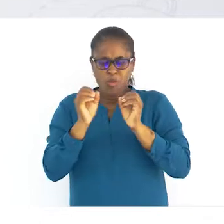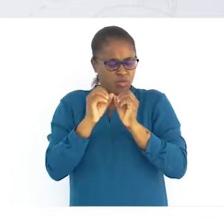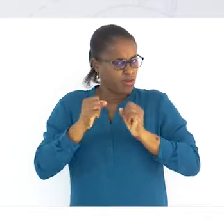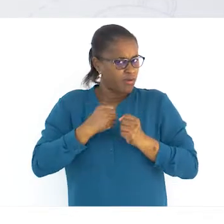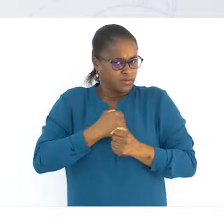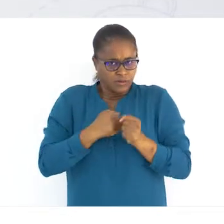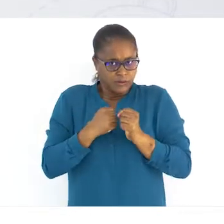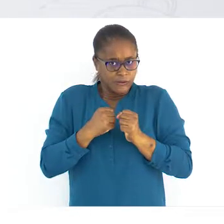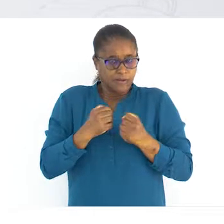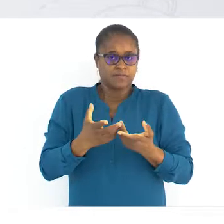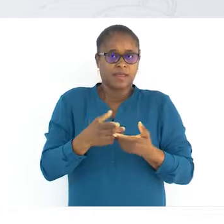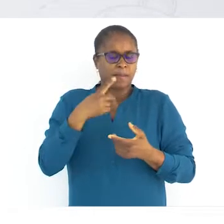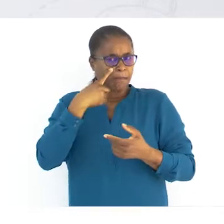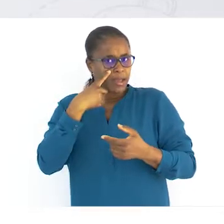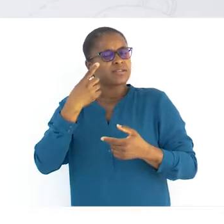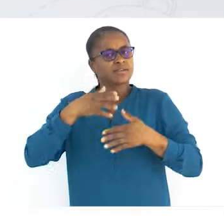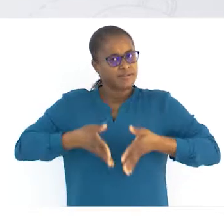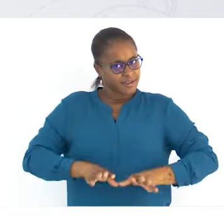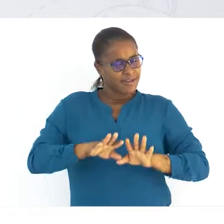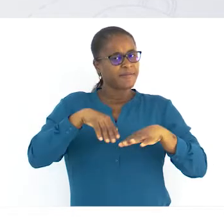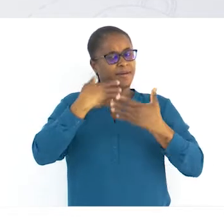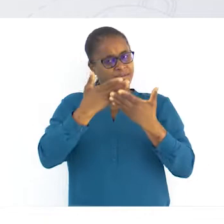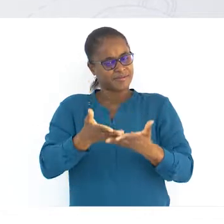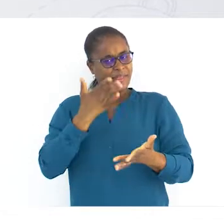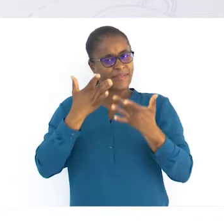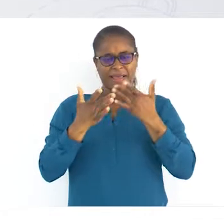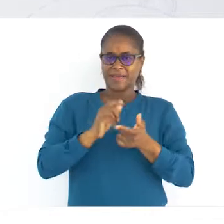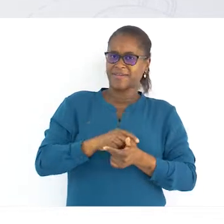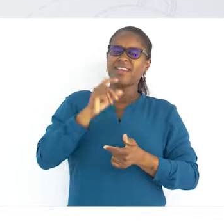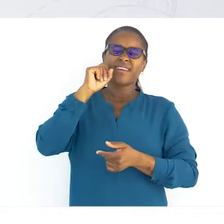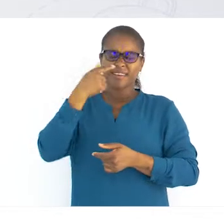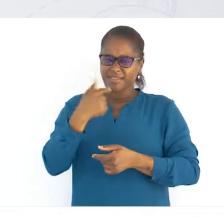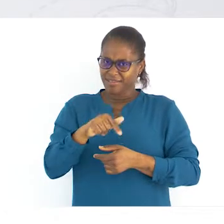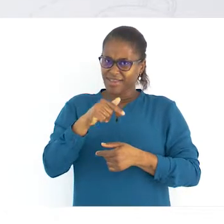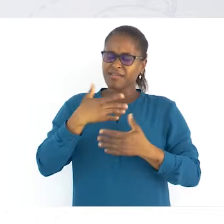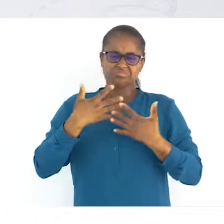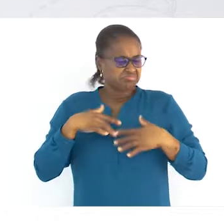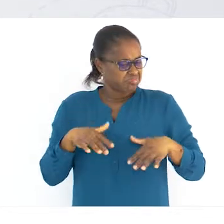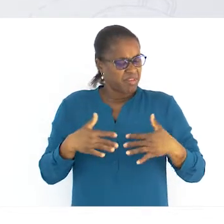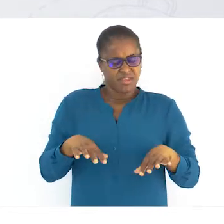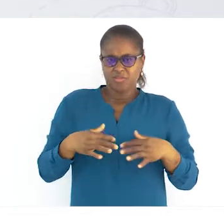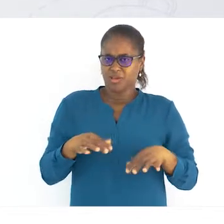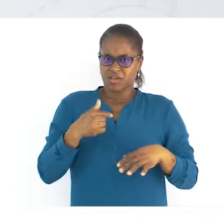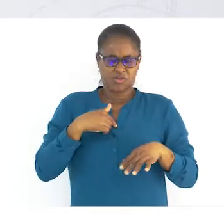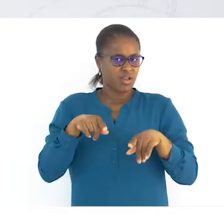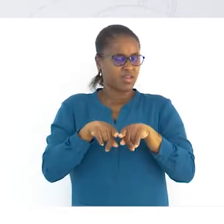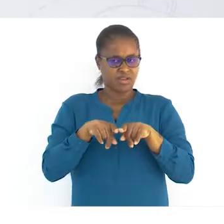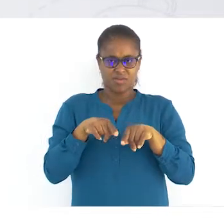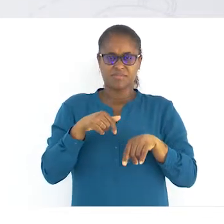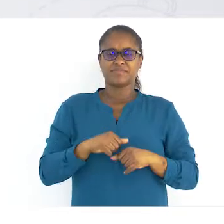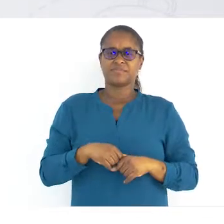nervoso. Parece que nasceu para representar. Há quem tenha um talento natural como eu.